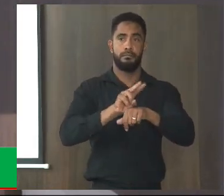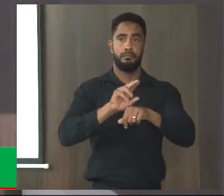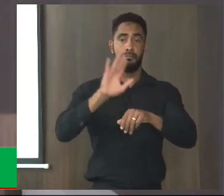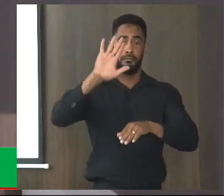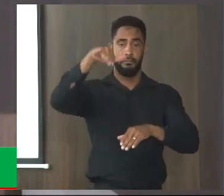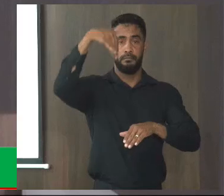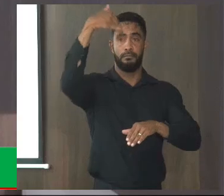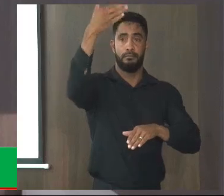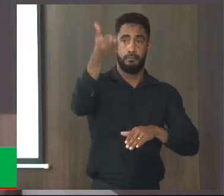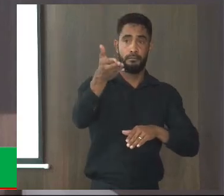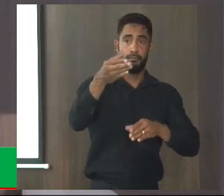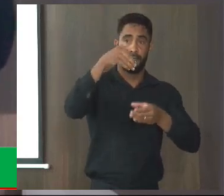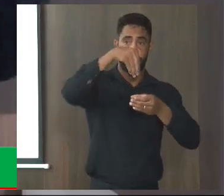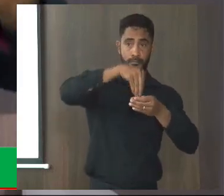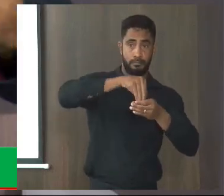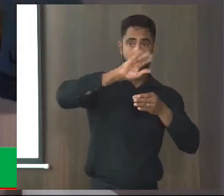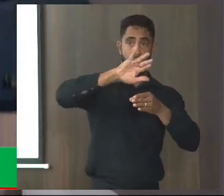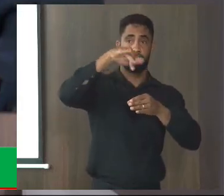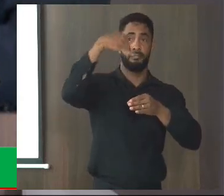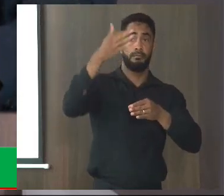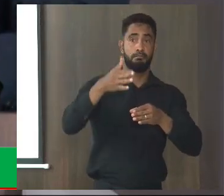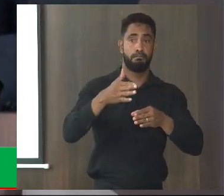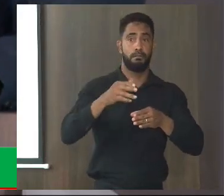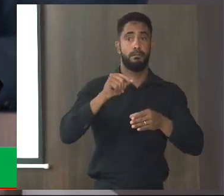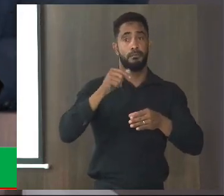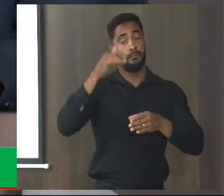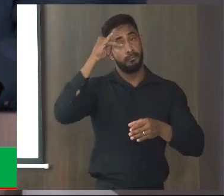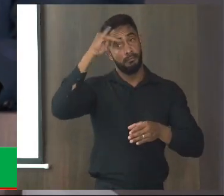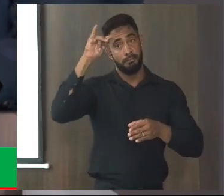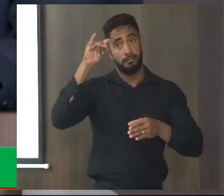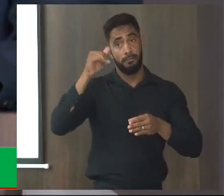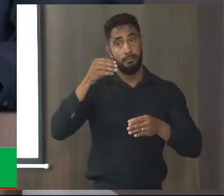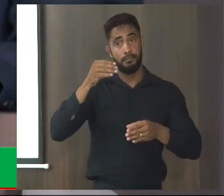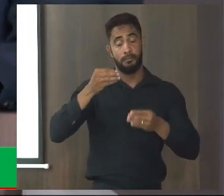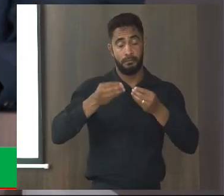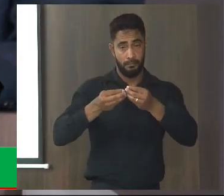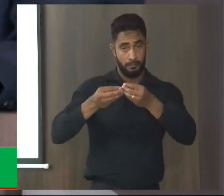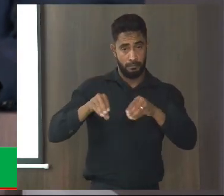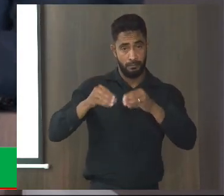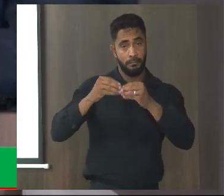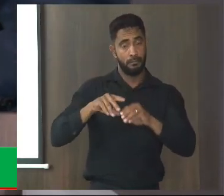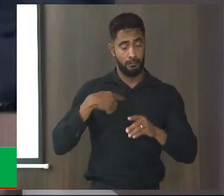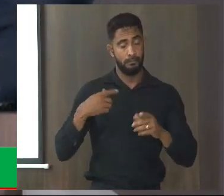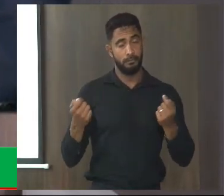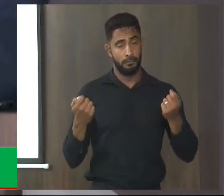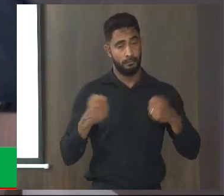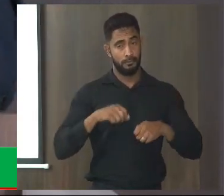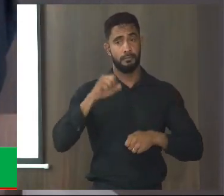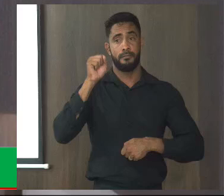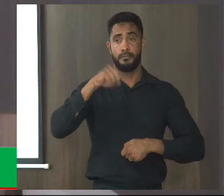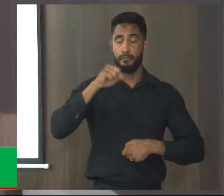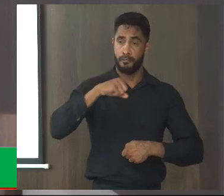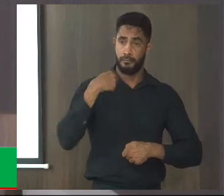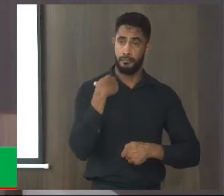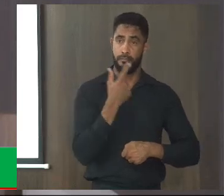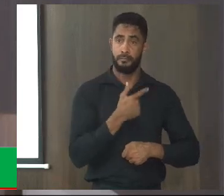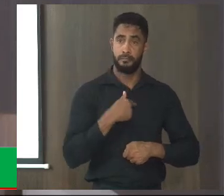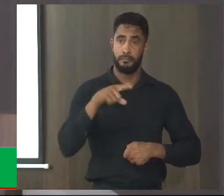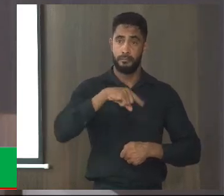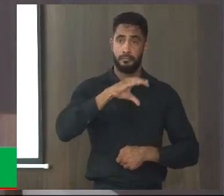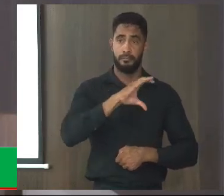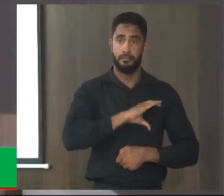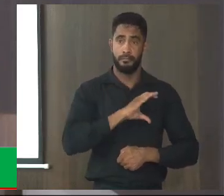externa que possa nos prejudicar. Então, é de competência nossa mesmo, mas os colegas todos têm a